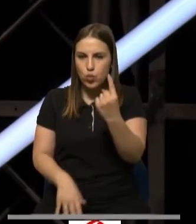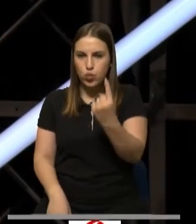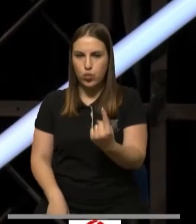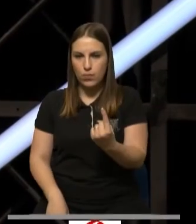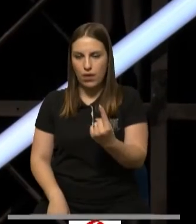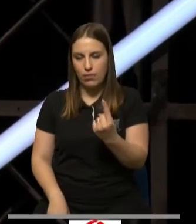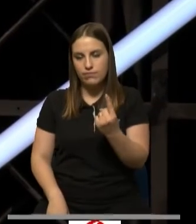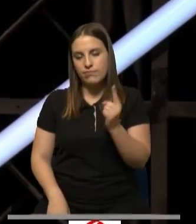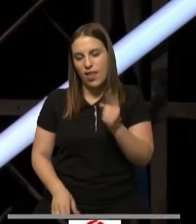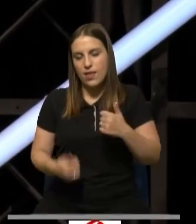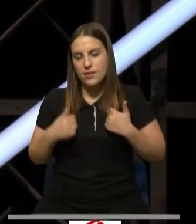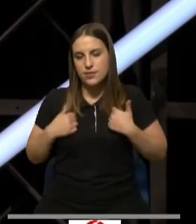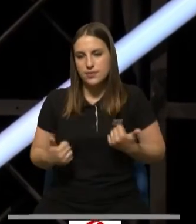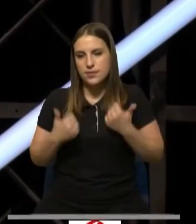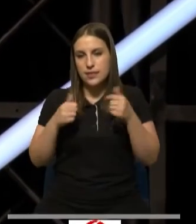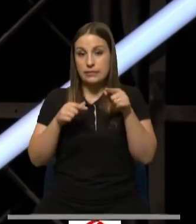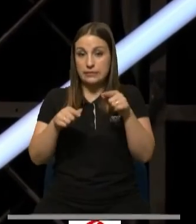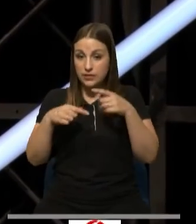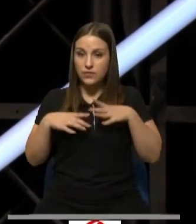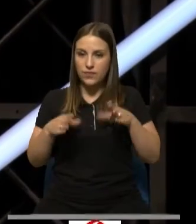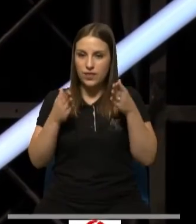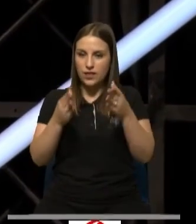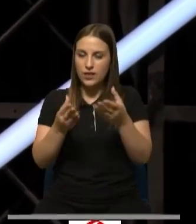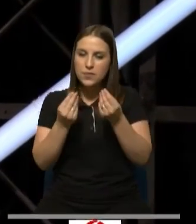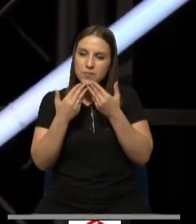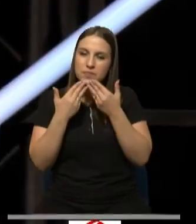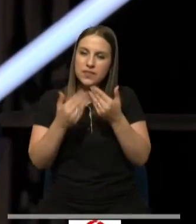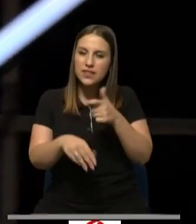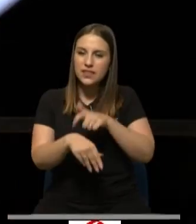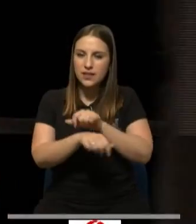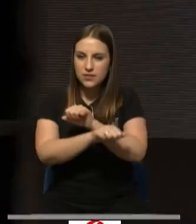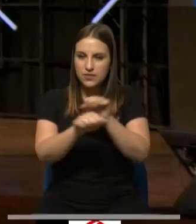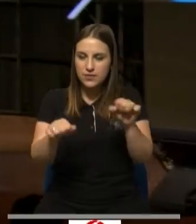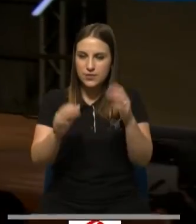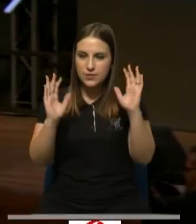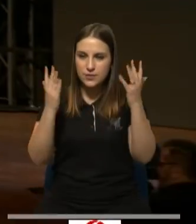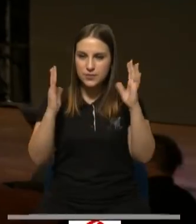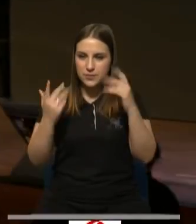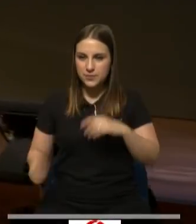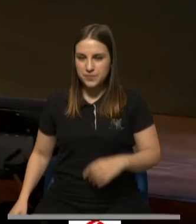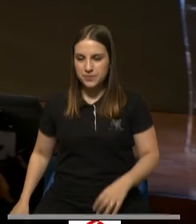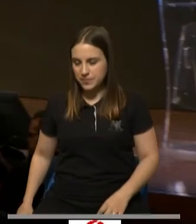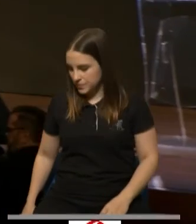a cidade. E é isso que eu vos quero ajudar. Muito obrigado pelo vosso tempo.